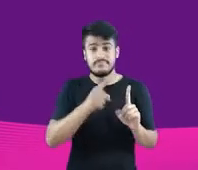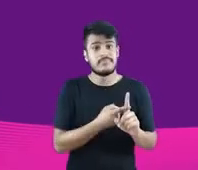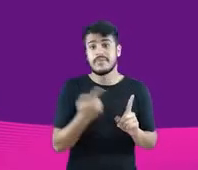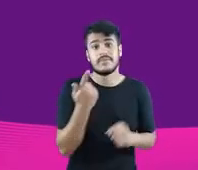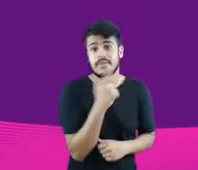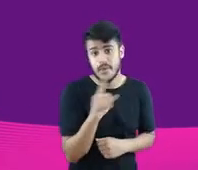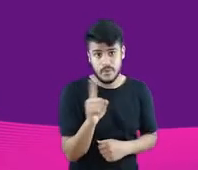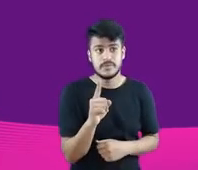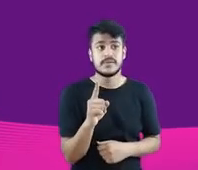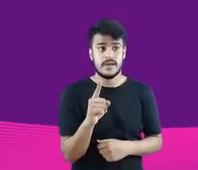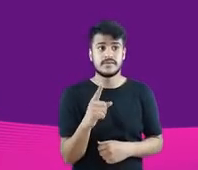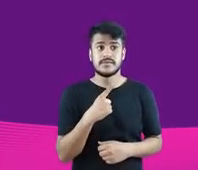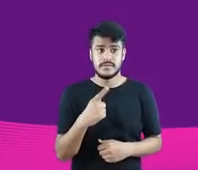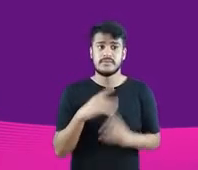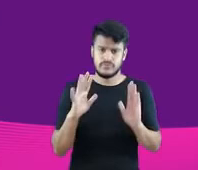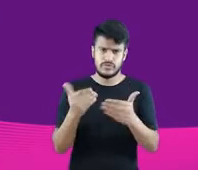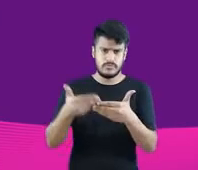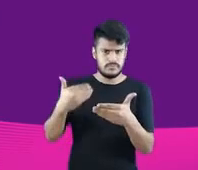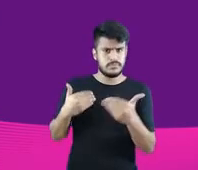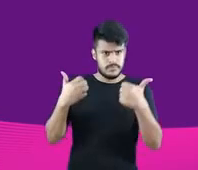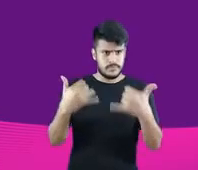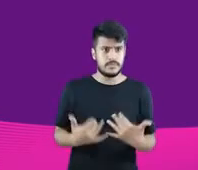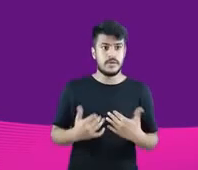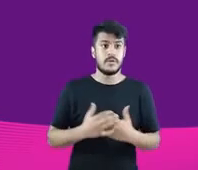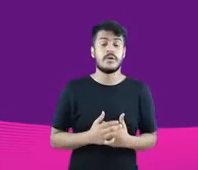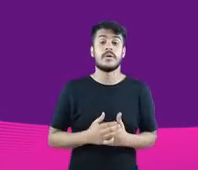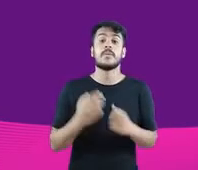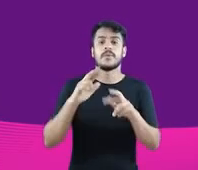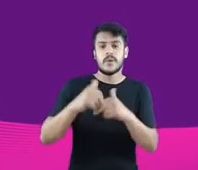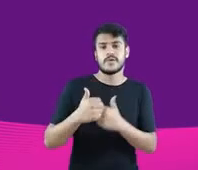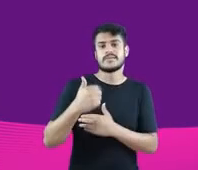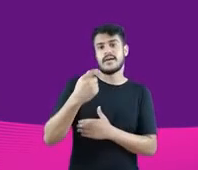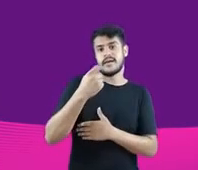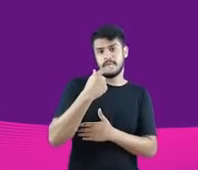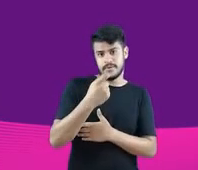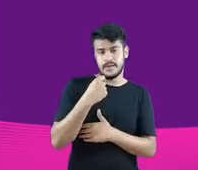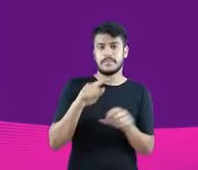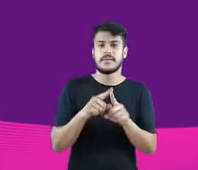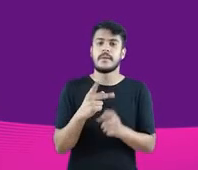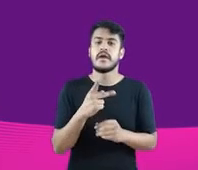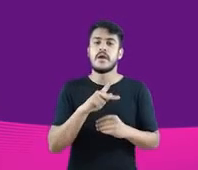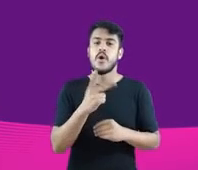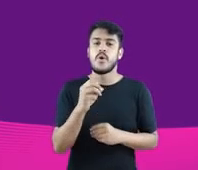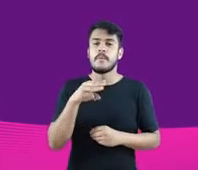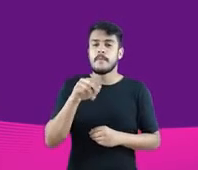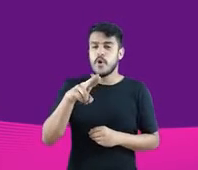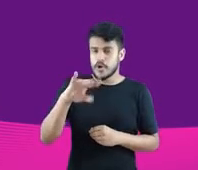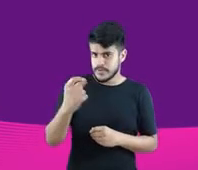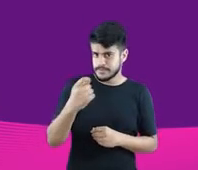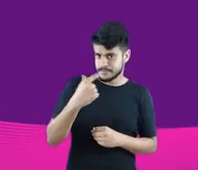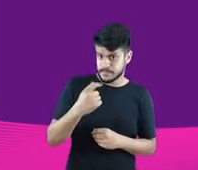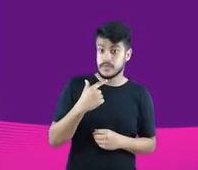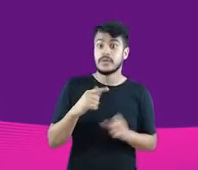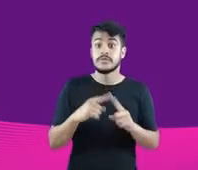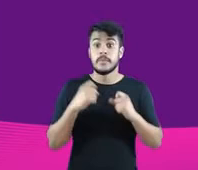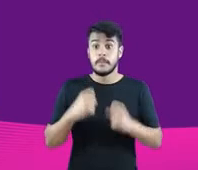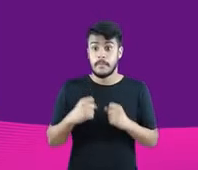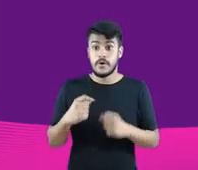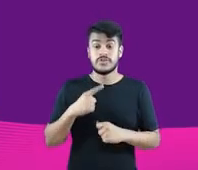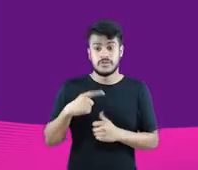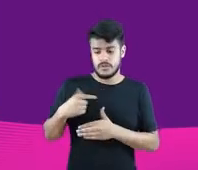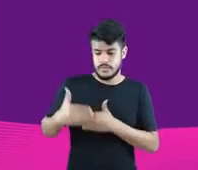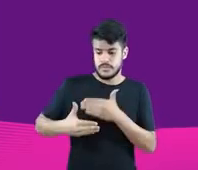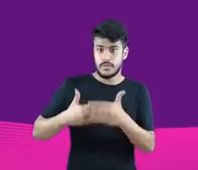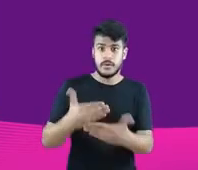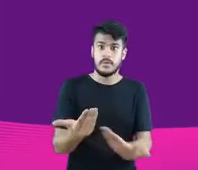menorreia, após a quimioterapia e hormonioterapia, isso pode se prolongar muito, essa menorreia, e aí coincidir